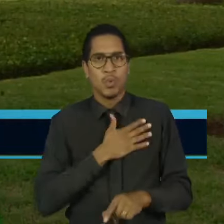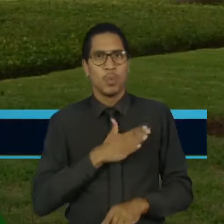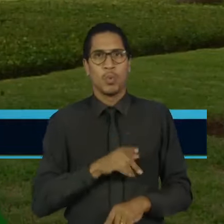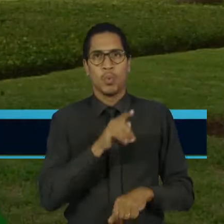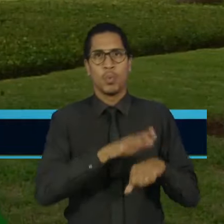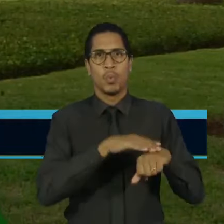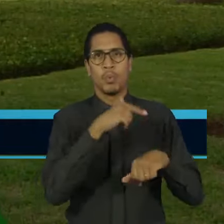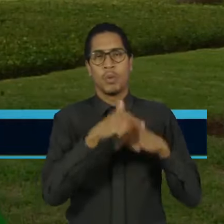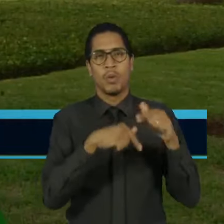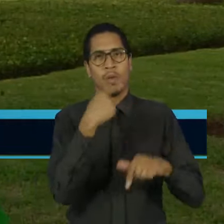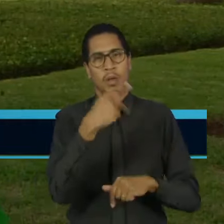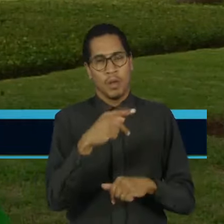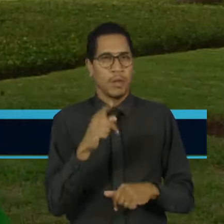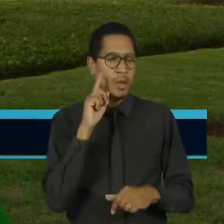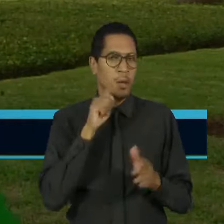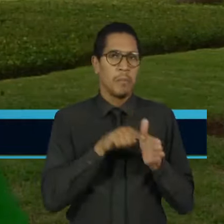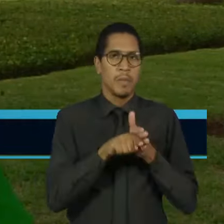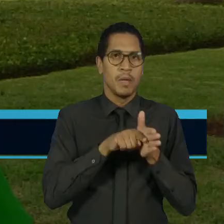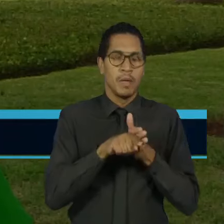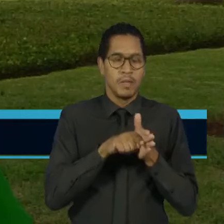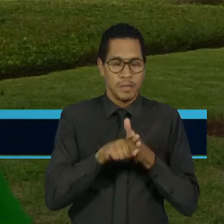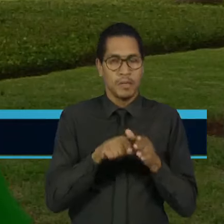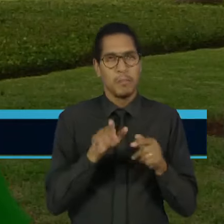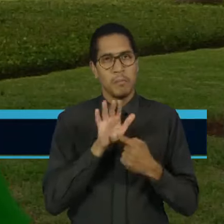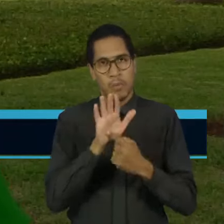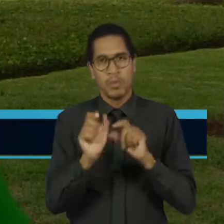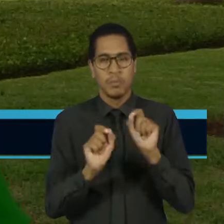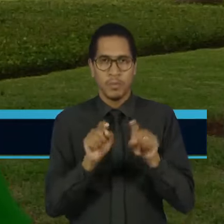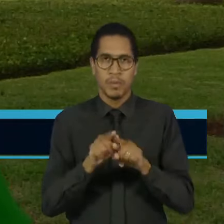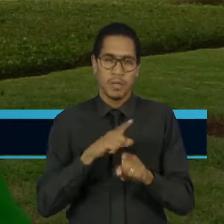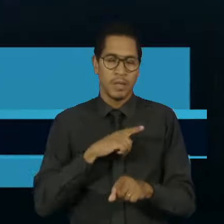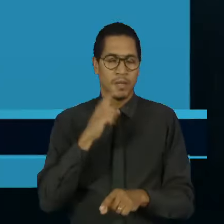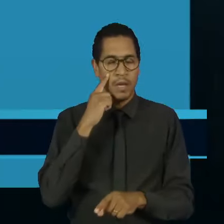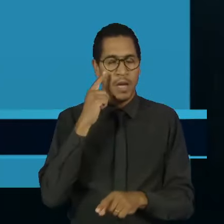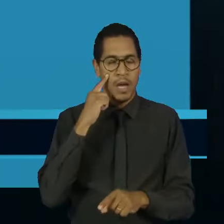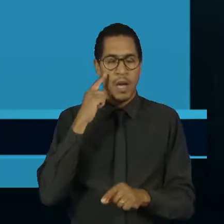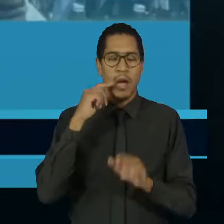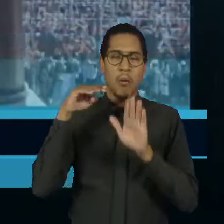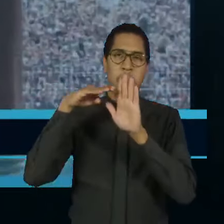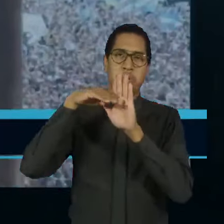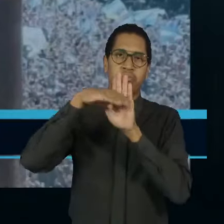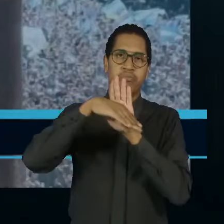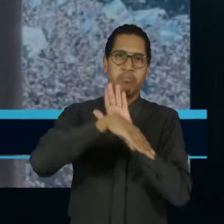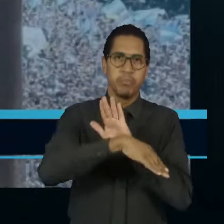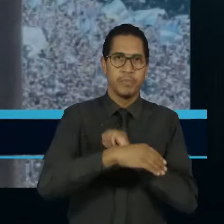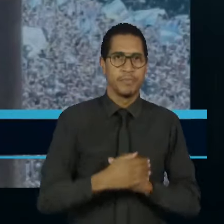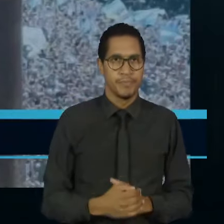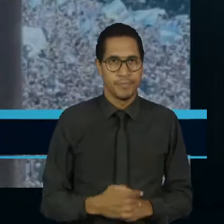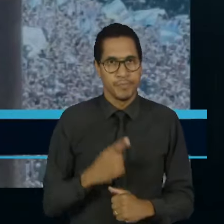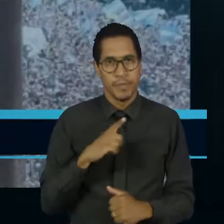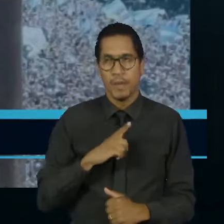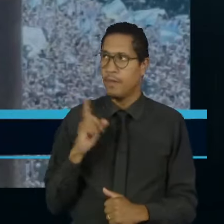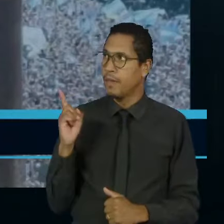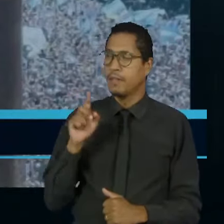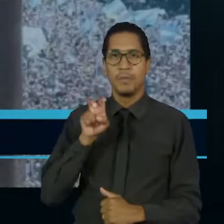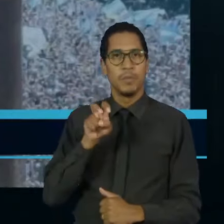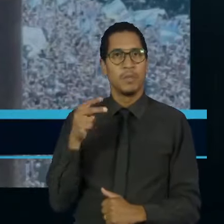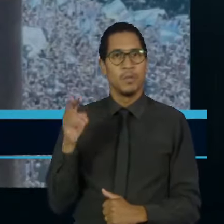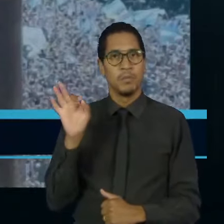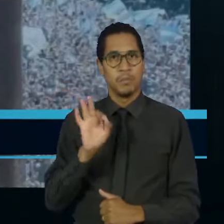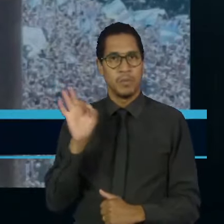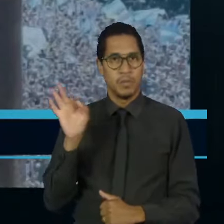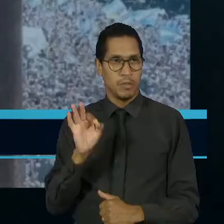26 deste mês com 1500 argentinos entre os entrevistados 52%